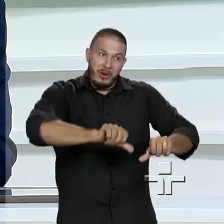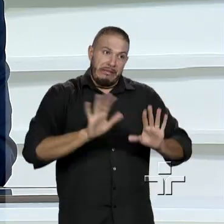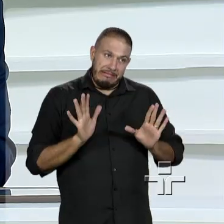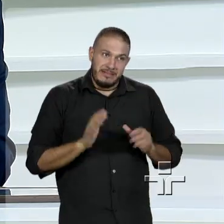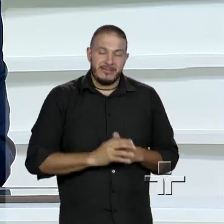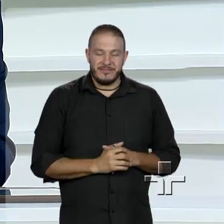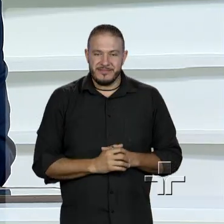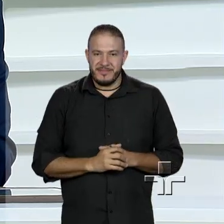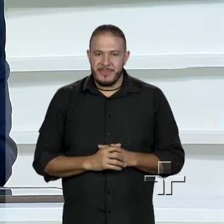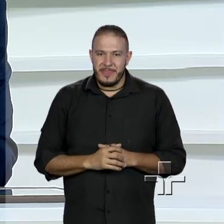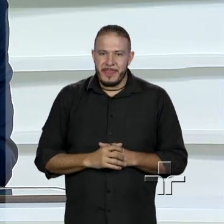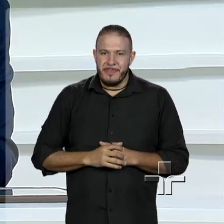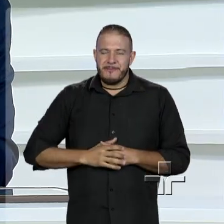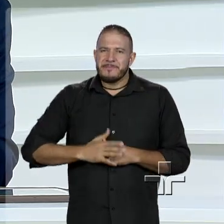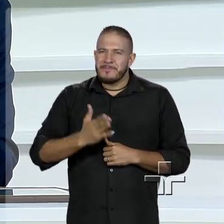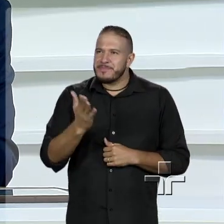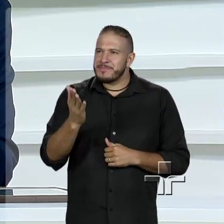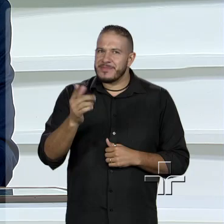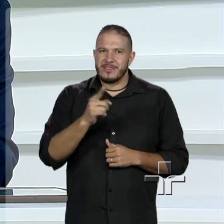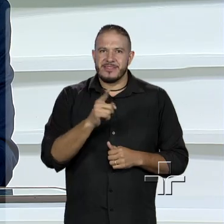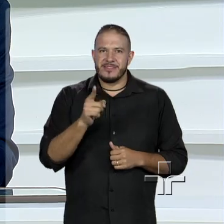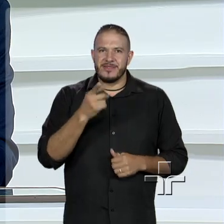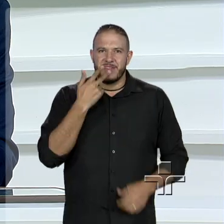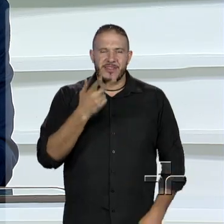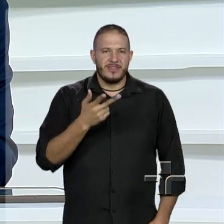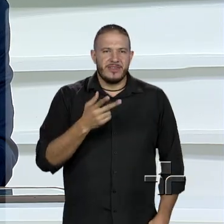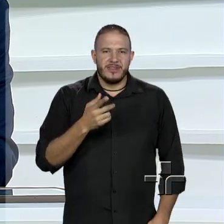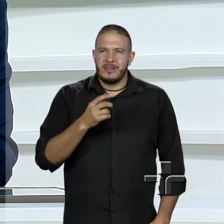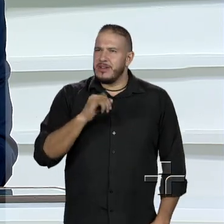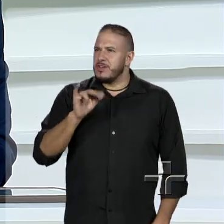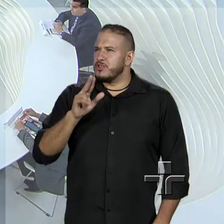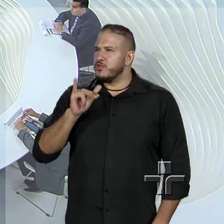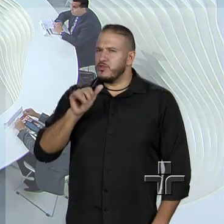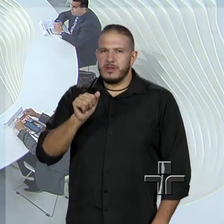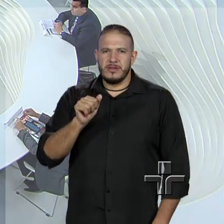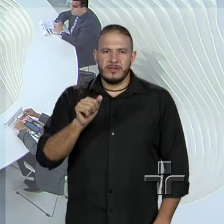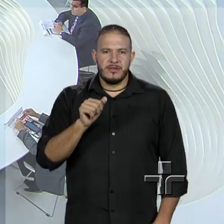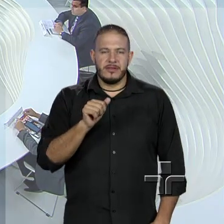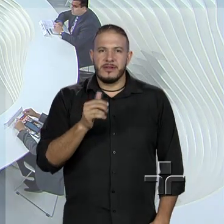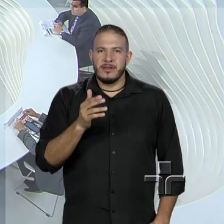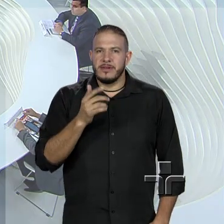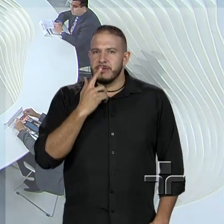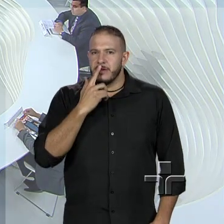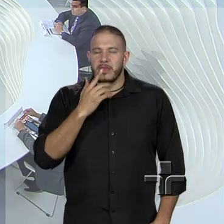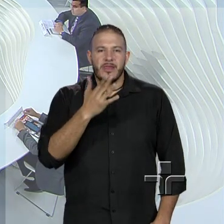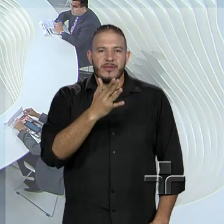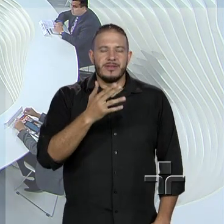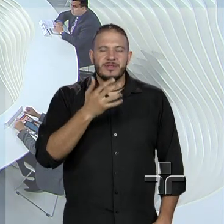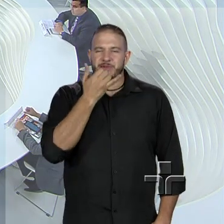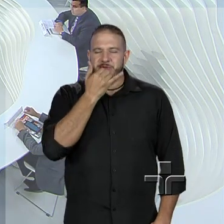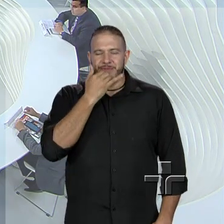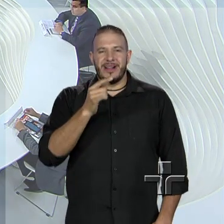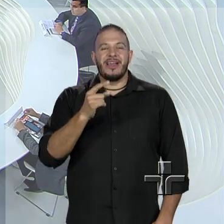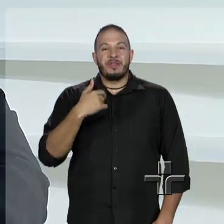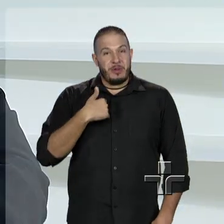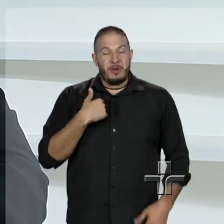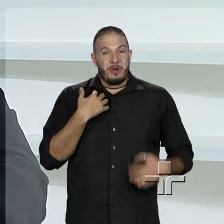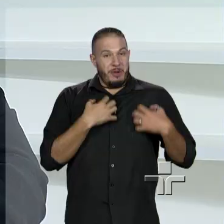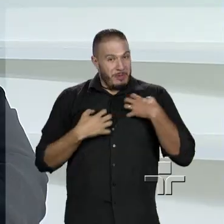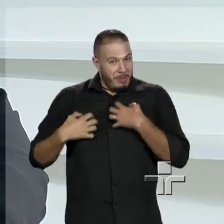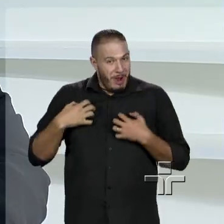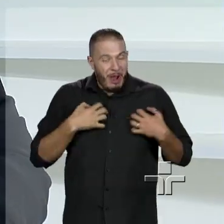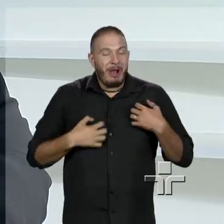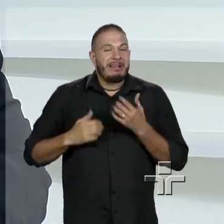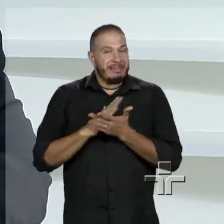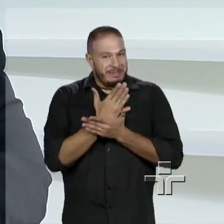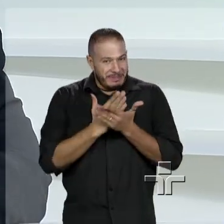Ministro, Quem que tinha falado, Júlia? Não, acho que foi. O Kupfer. eu estou um pouco impaciente, porque